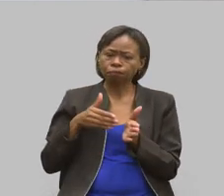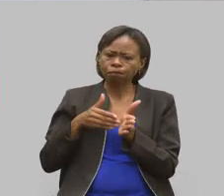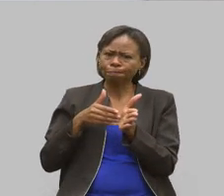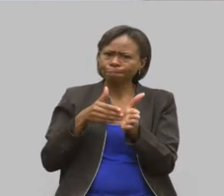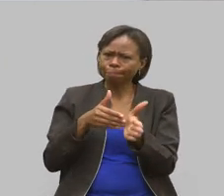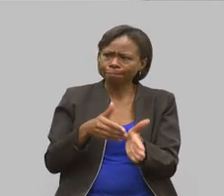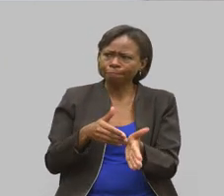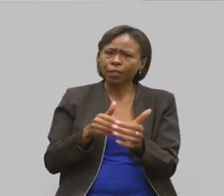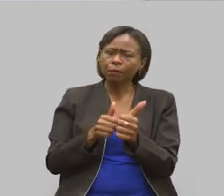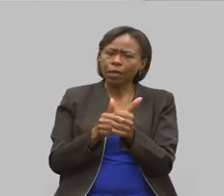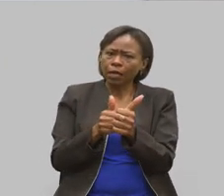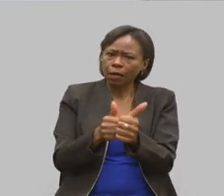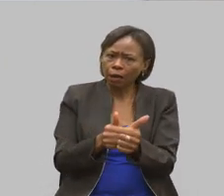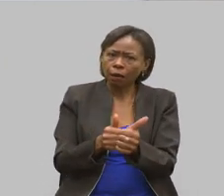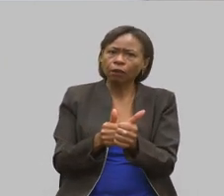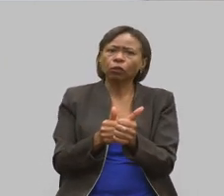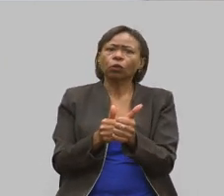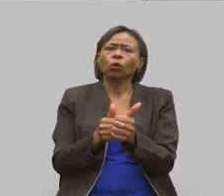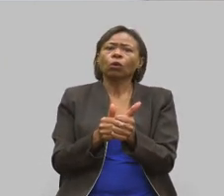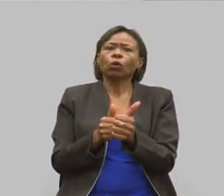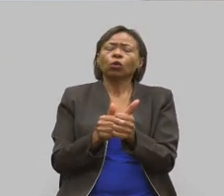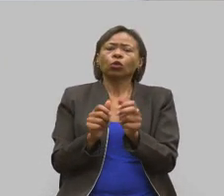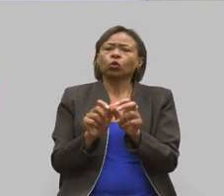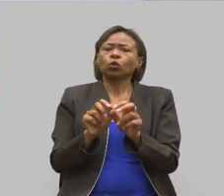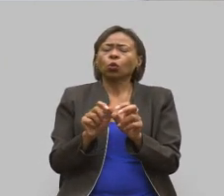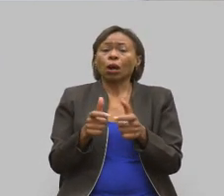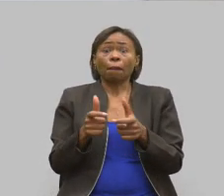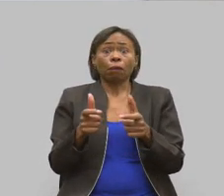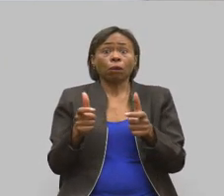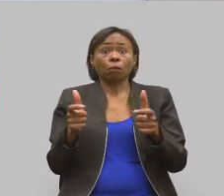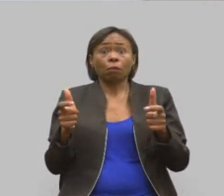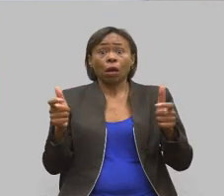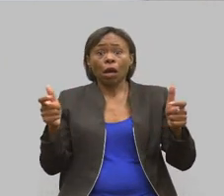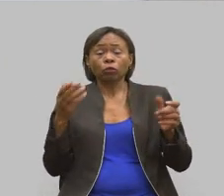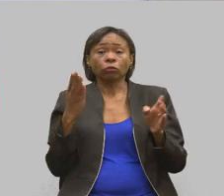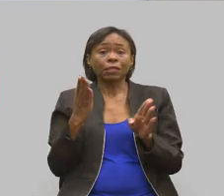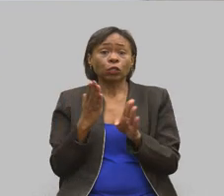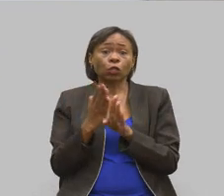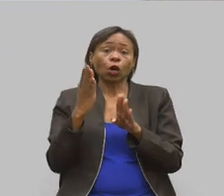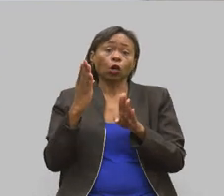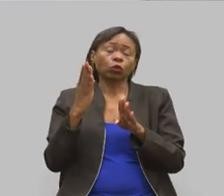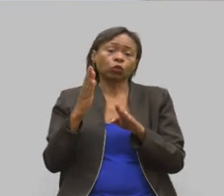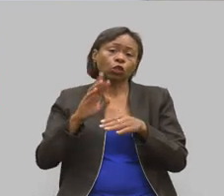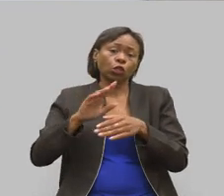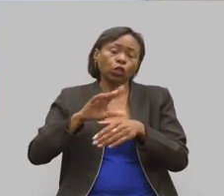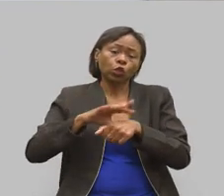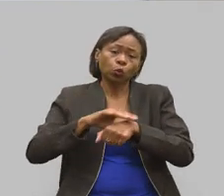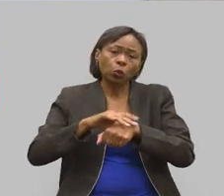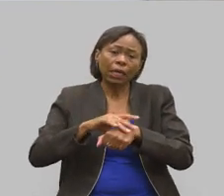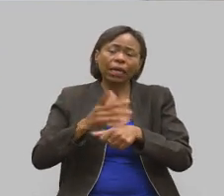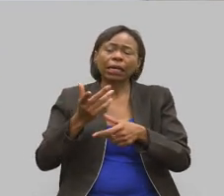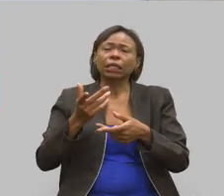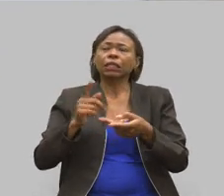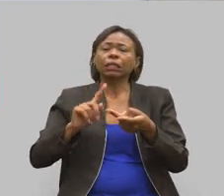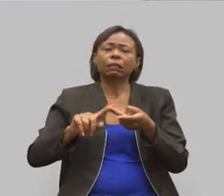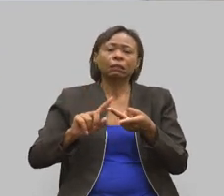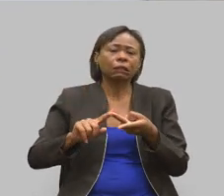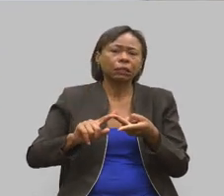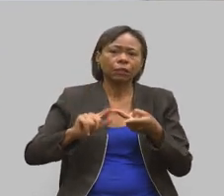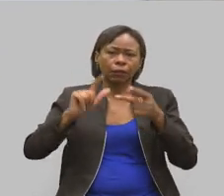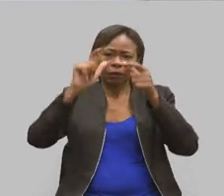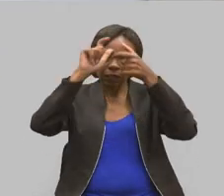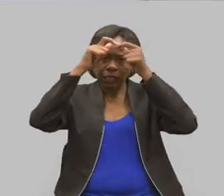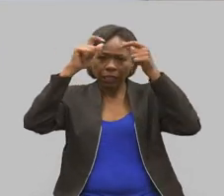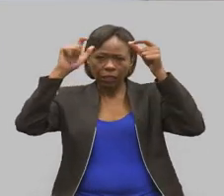eh epidemiológica o aumento número dos diagnósticos de trantorno de transtorno de neurodesenvolvimento principalmente